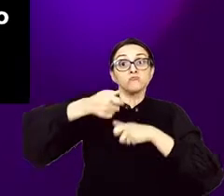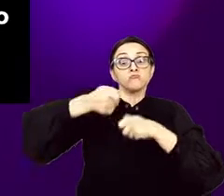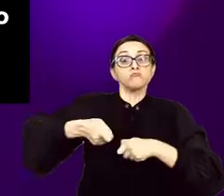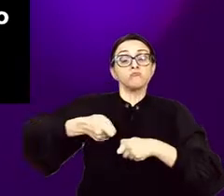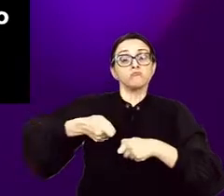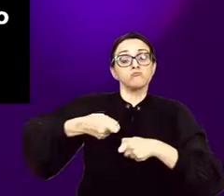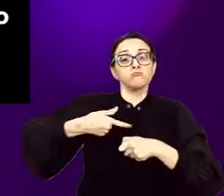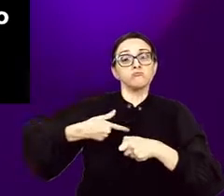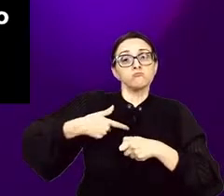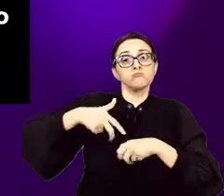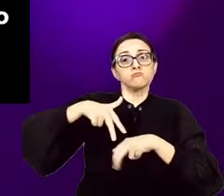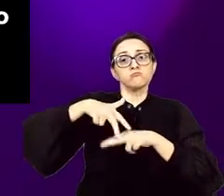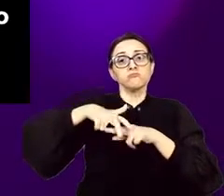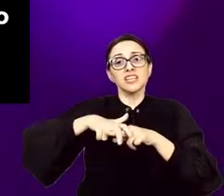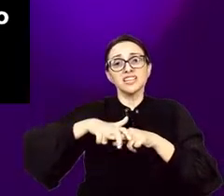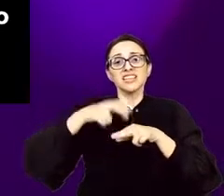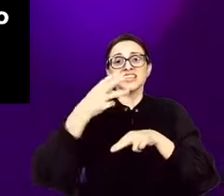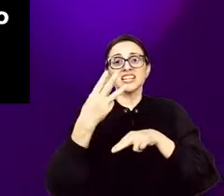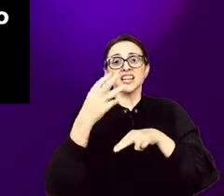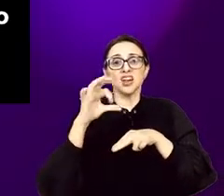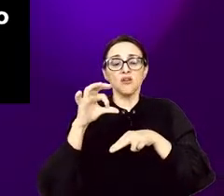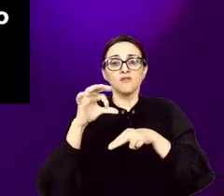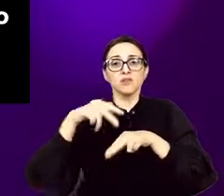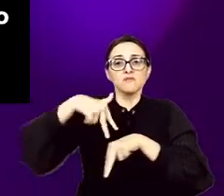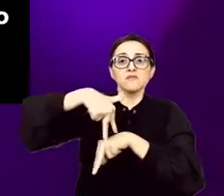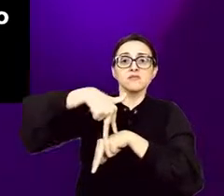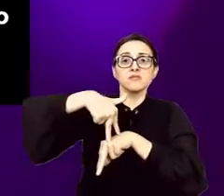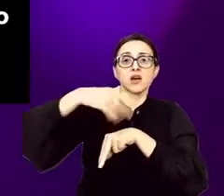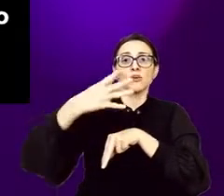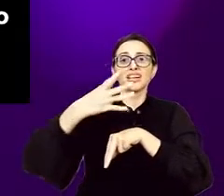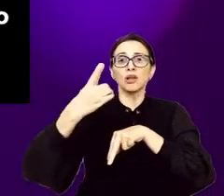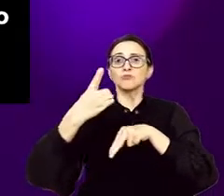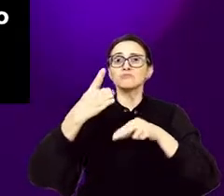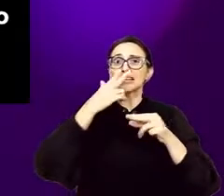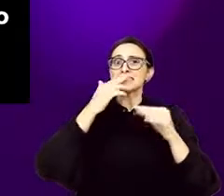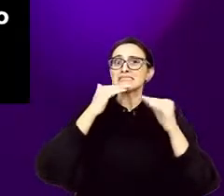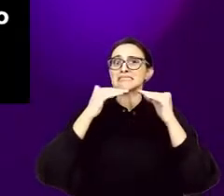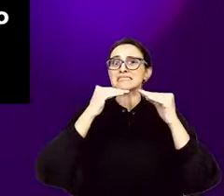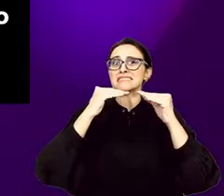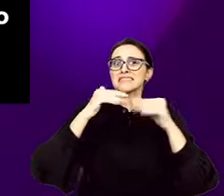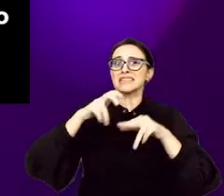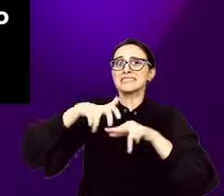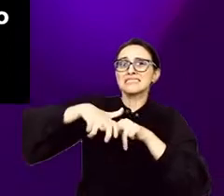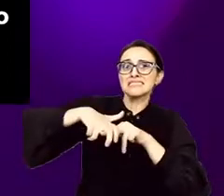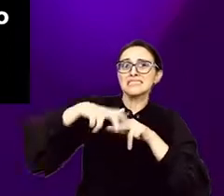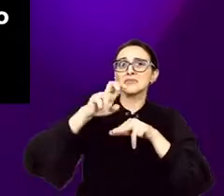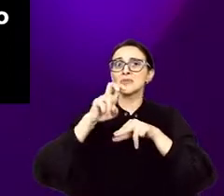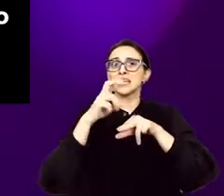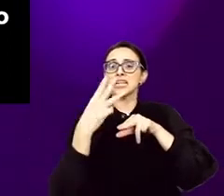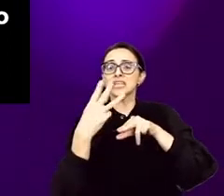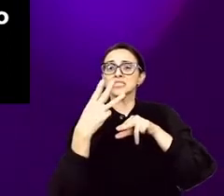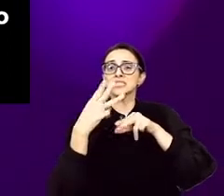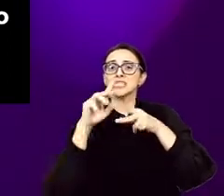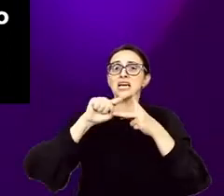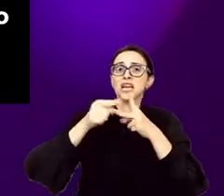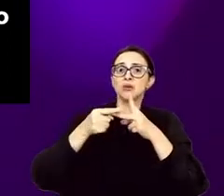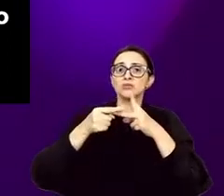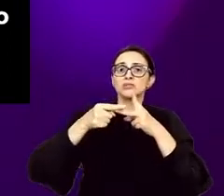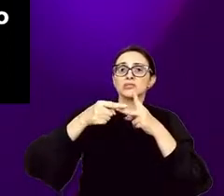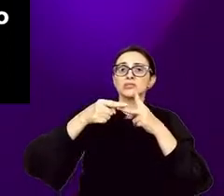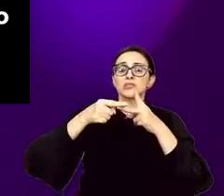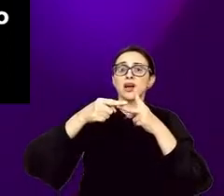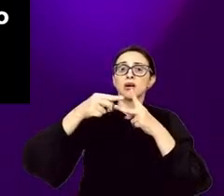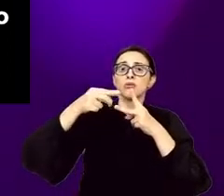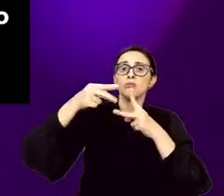uma acetábulo eu coloquei em 39 graus, quando ele está em pé ele fica em 41, quando ele senta vai para 53 graus de inclinação. E a